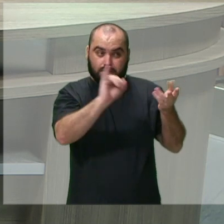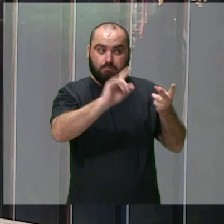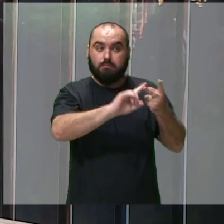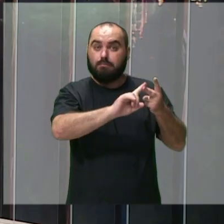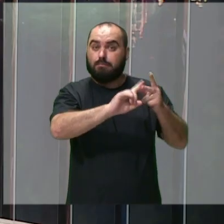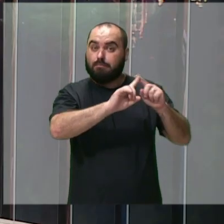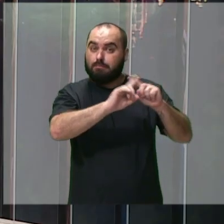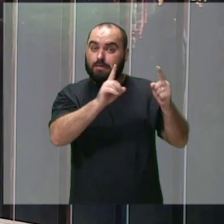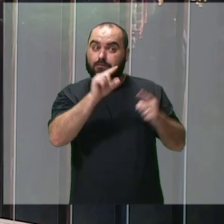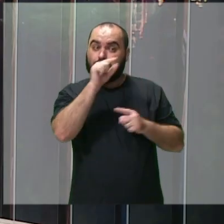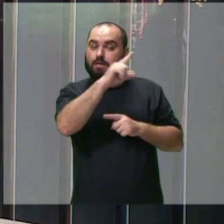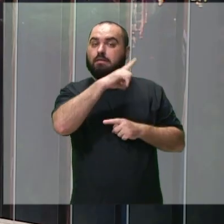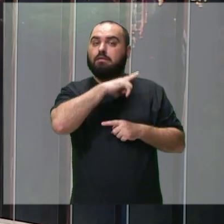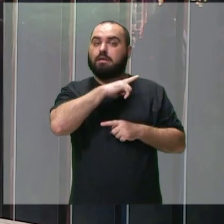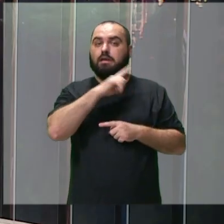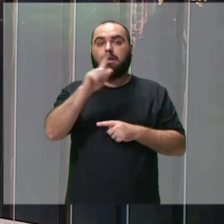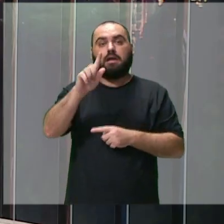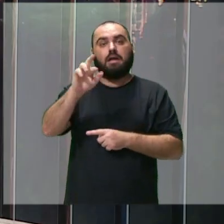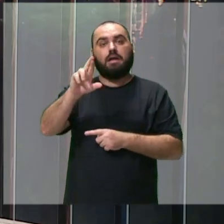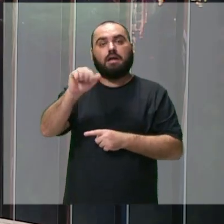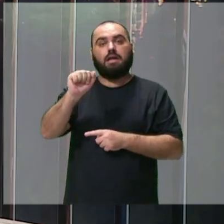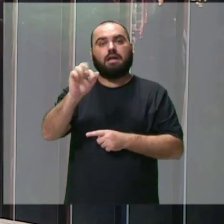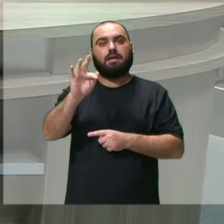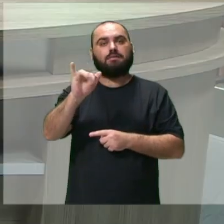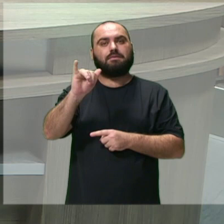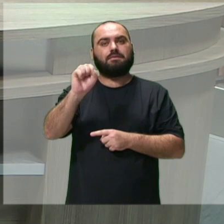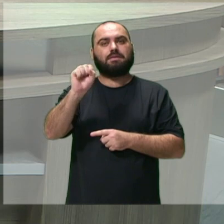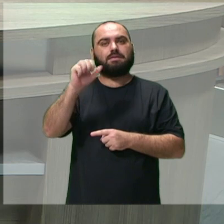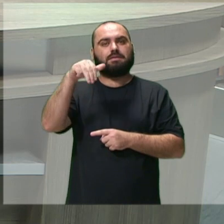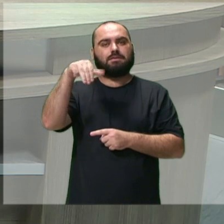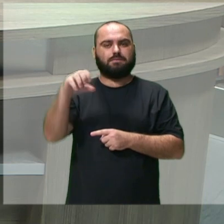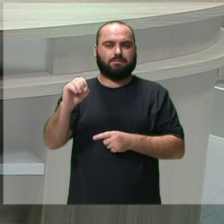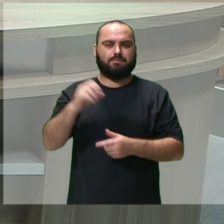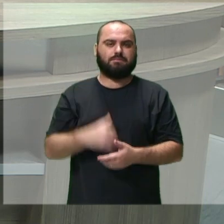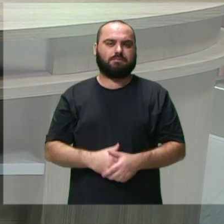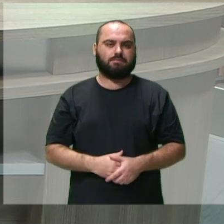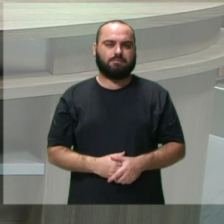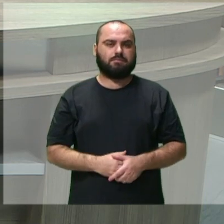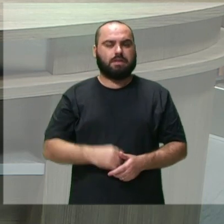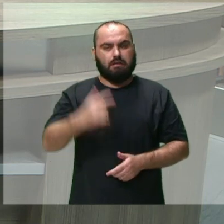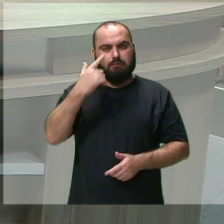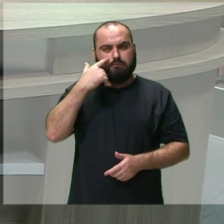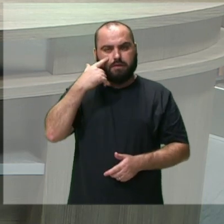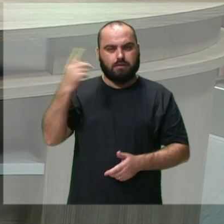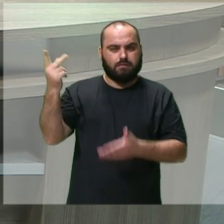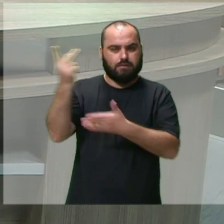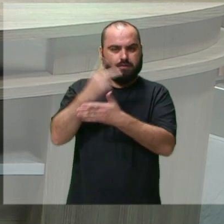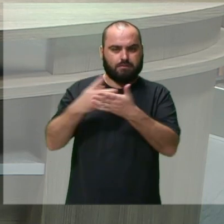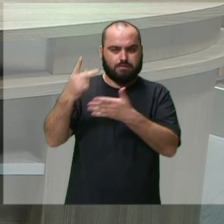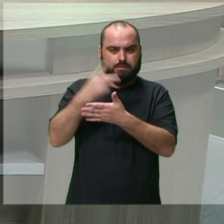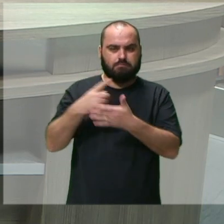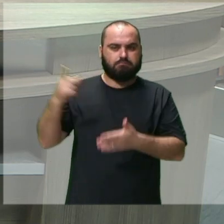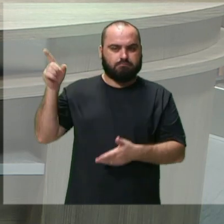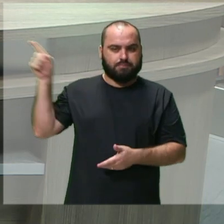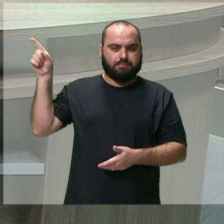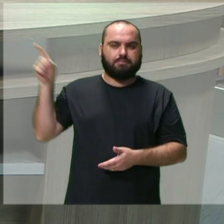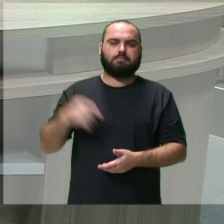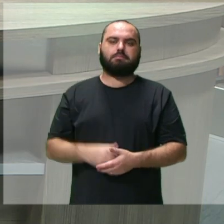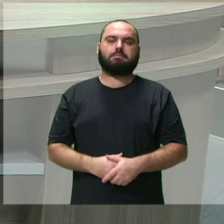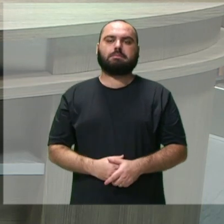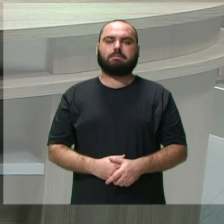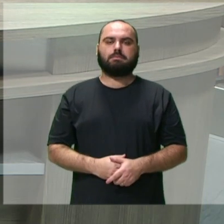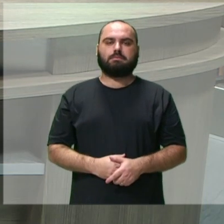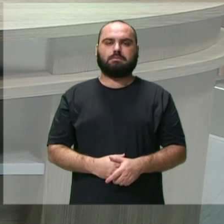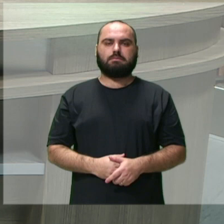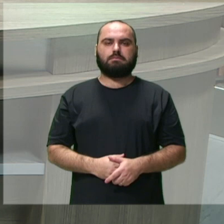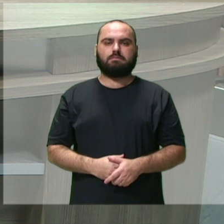tem muito grafismo, né? A gente pediu para o pessoal da produção colocar algumas obras tuas na tela, aqui, ó, por exemplo. Esse